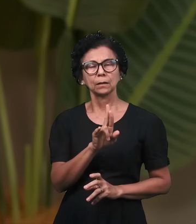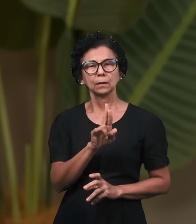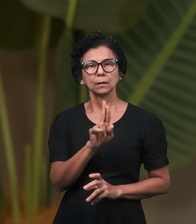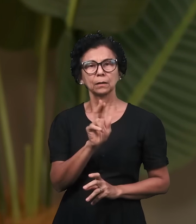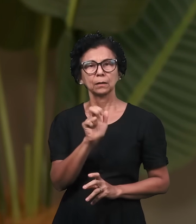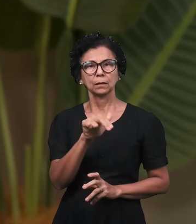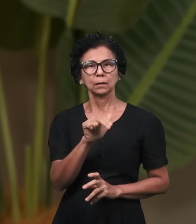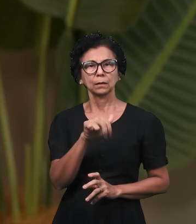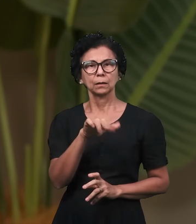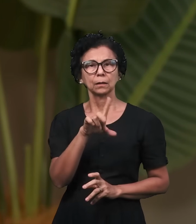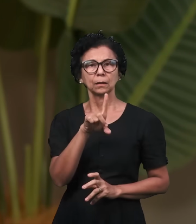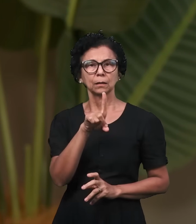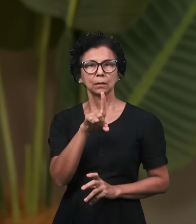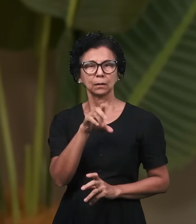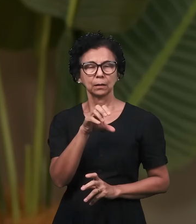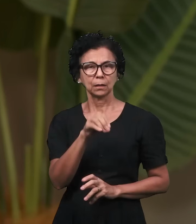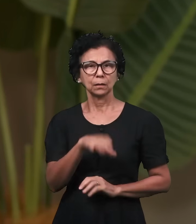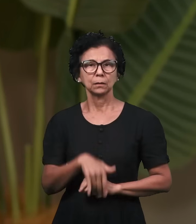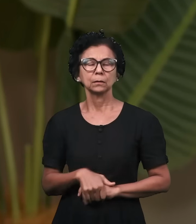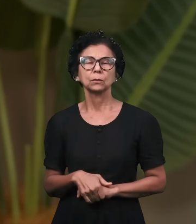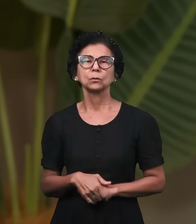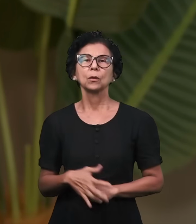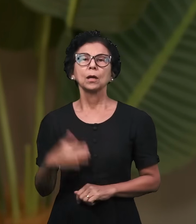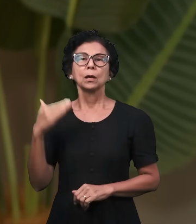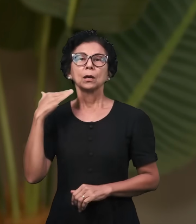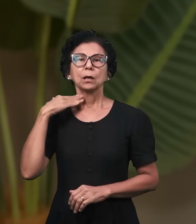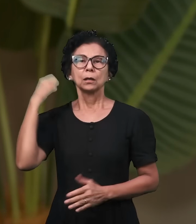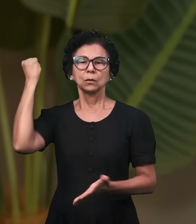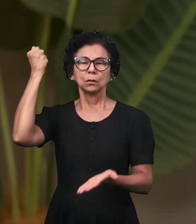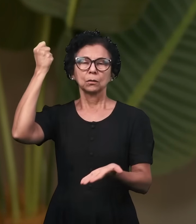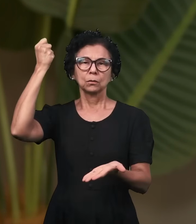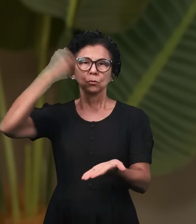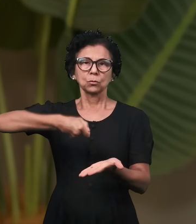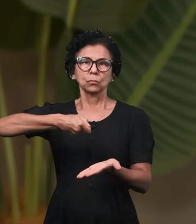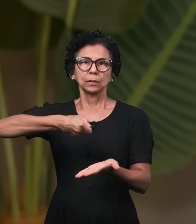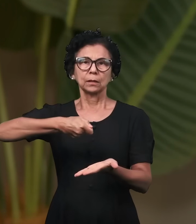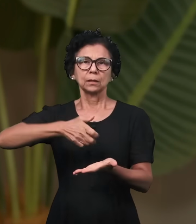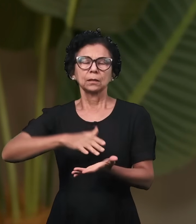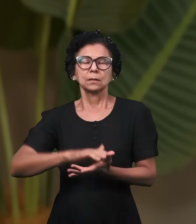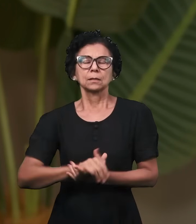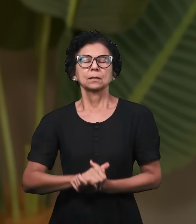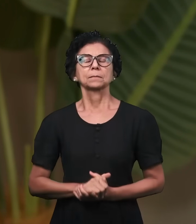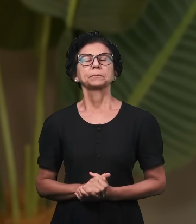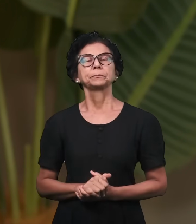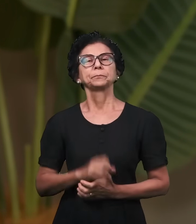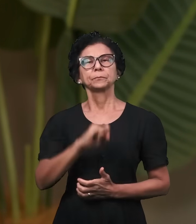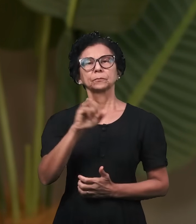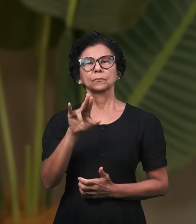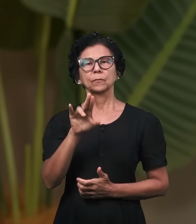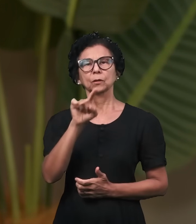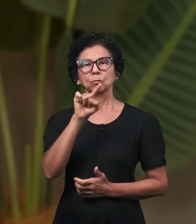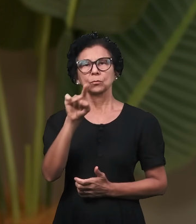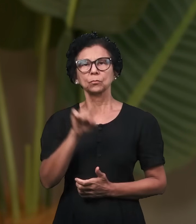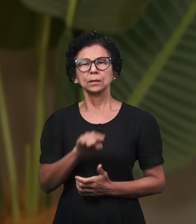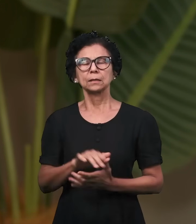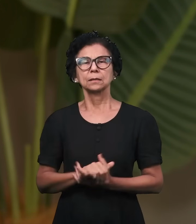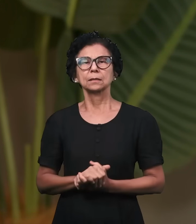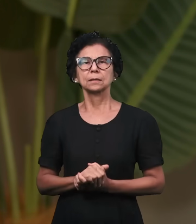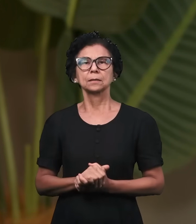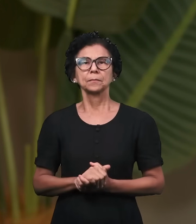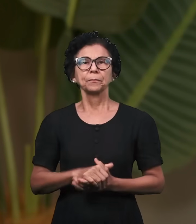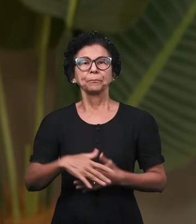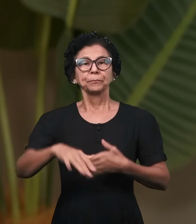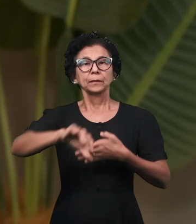nós vamos apresentá-lo. Dr. Fernando, ele é juiz da vara criminal, mas